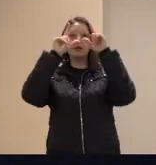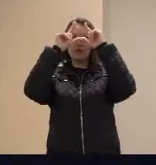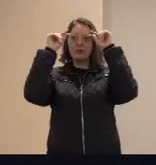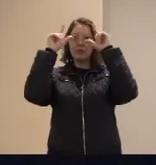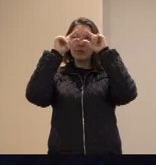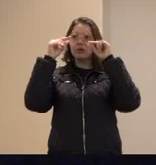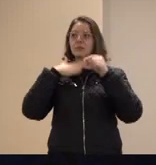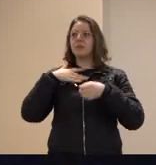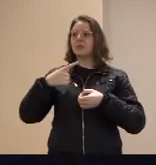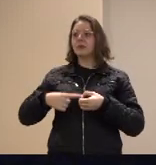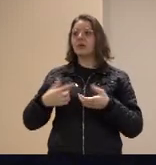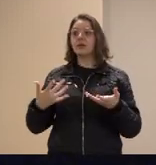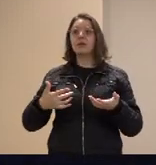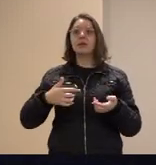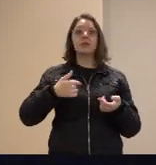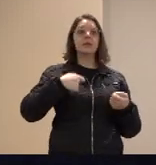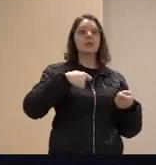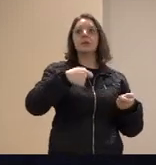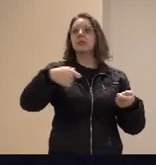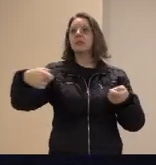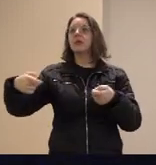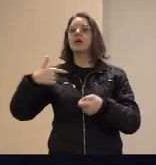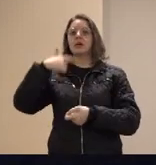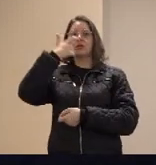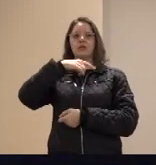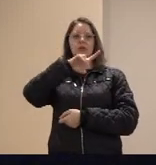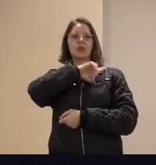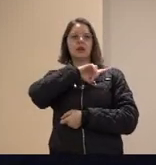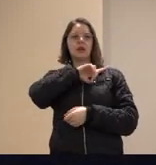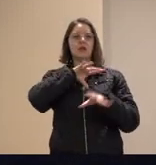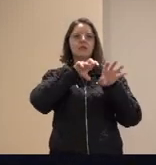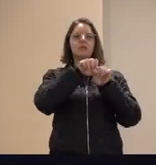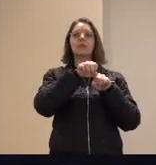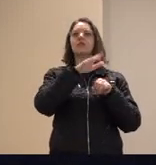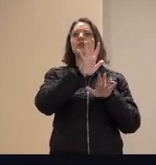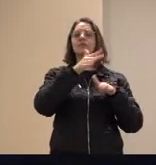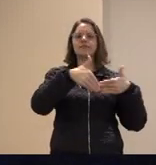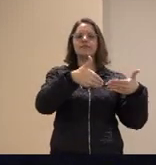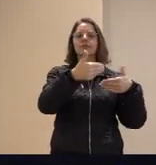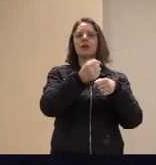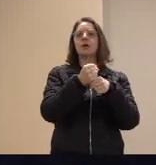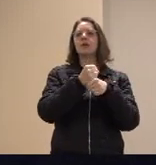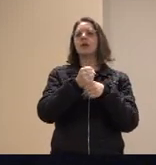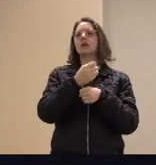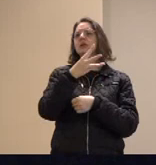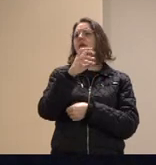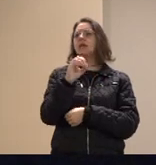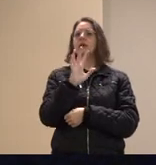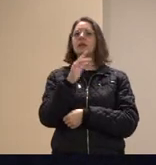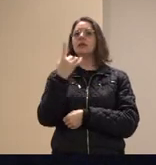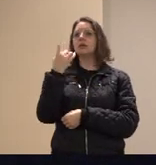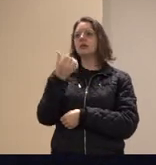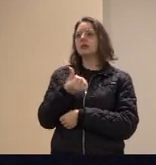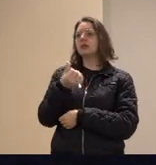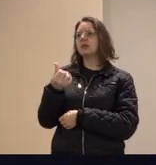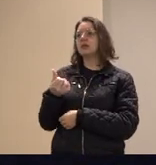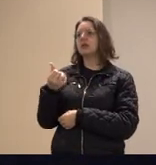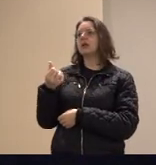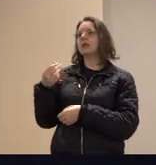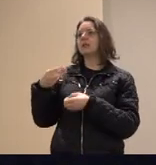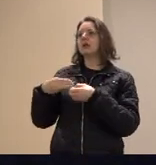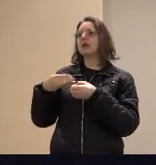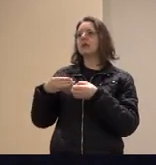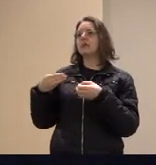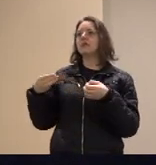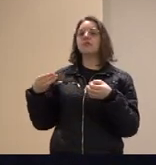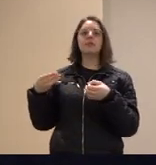Mas não tem jeito. Eu sou delegado de carreira há 30 anos, eu entendo. Nós temos 166 municípios com menos de 10 mil habitantes